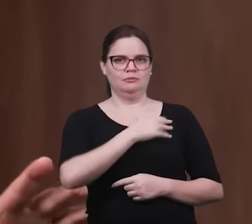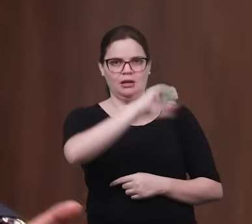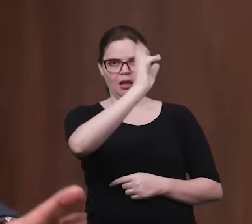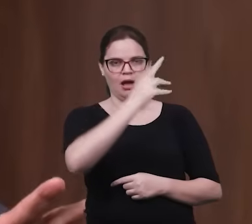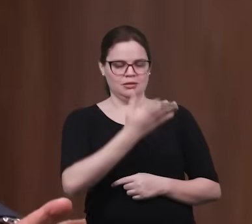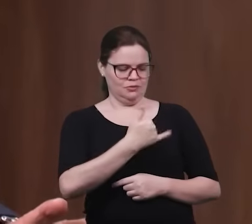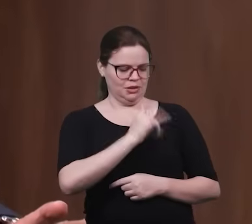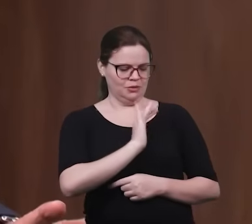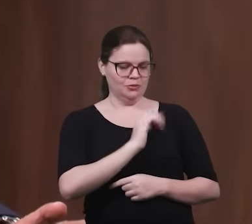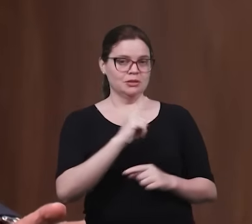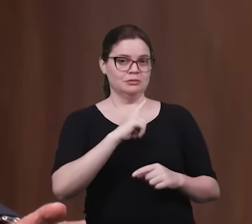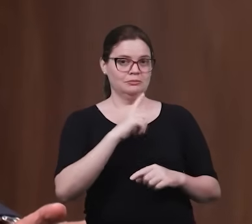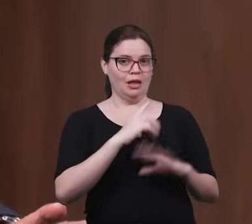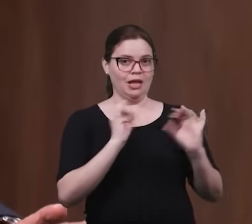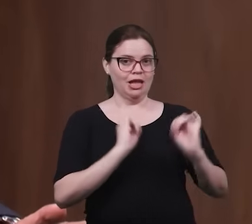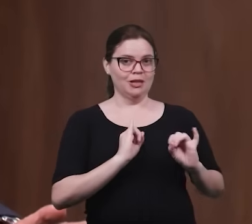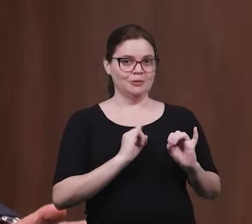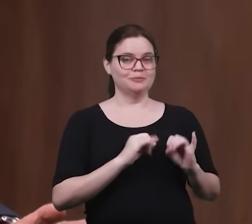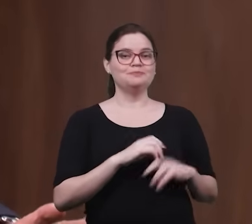Excelente pergunta.